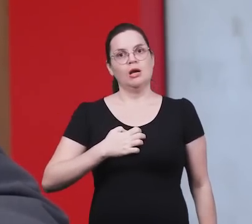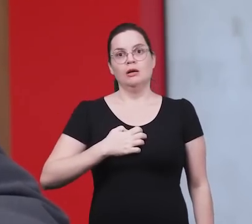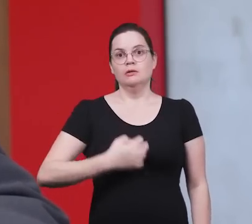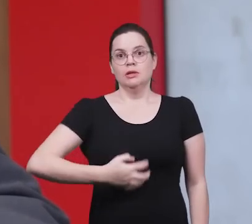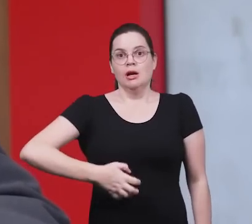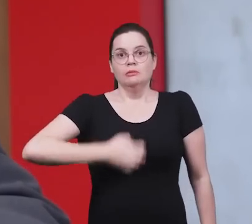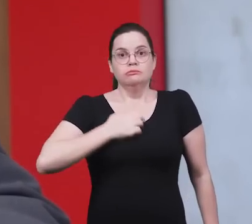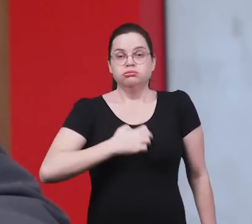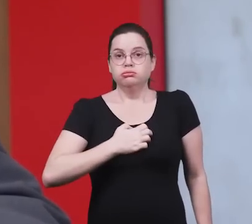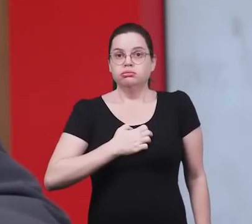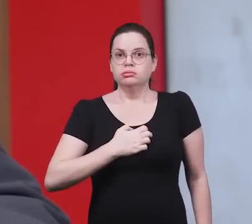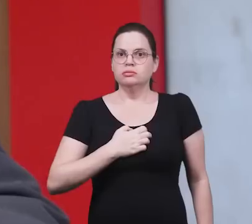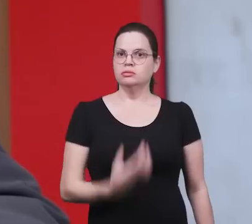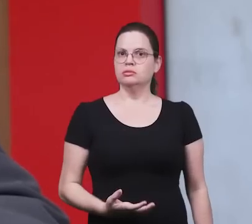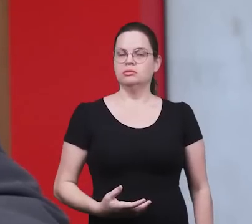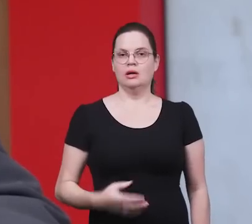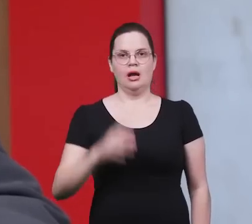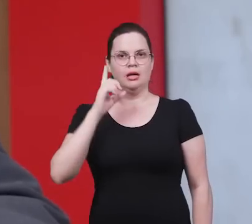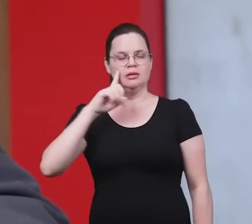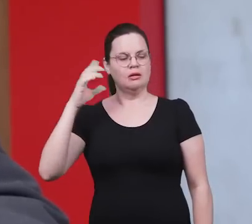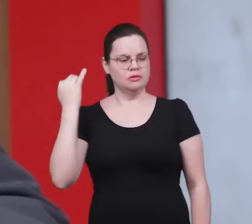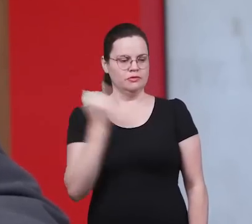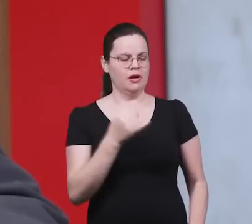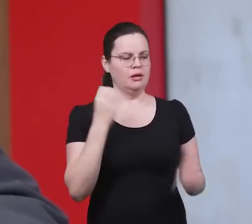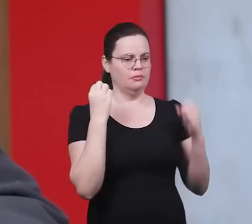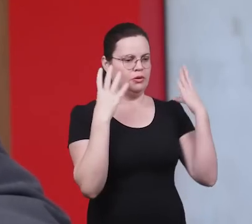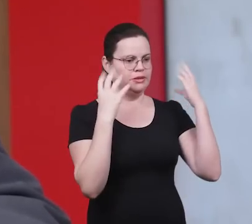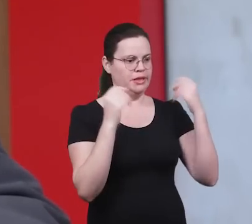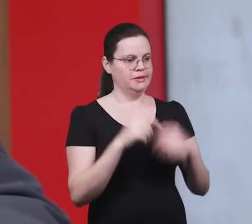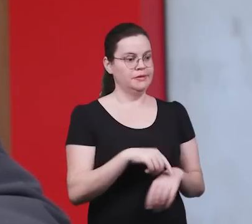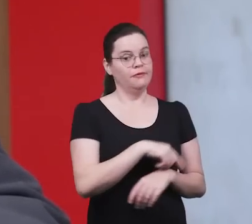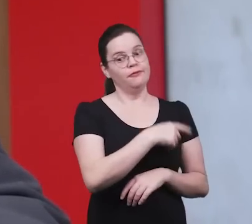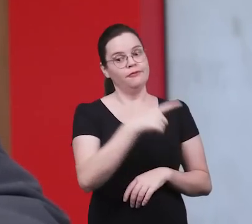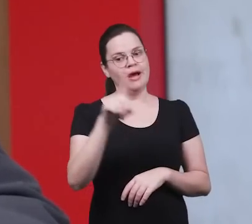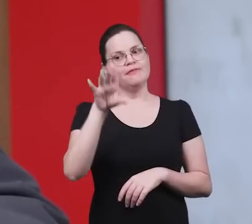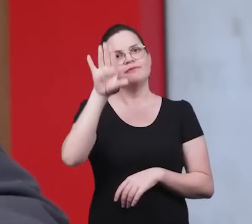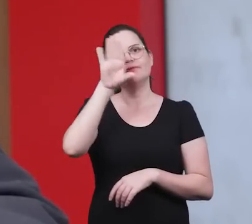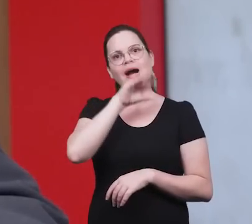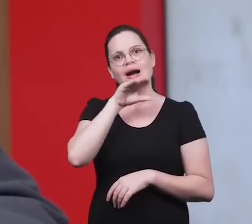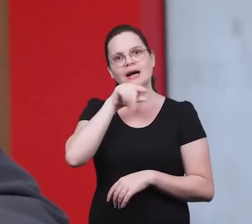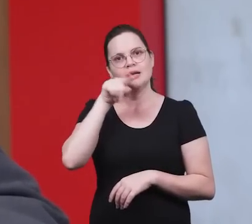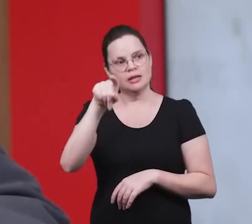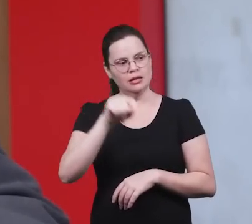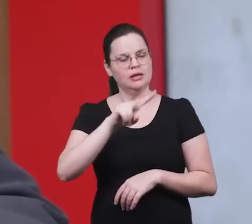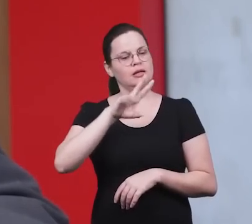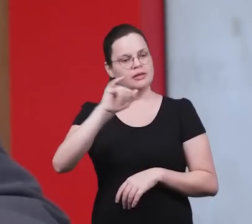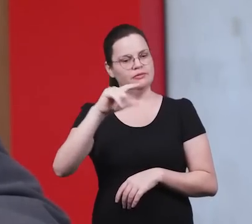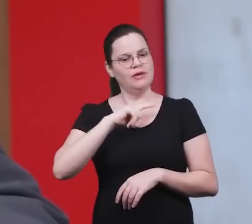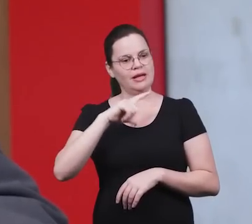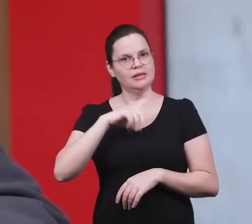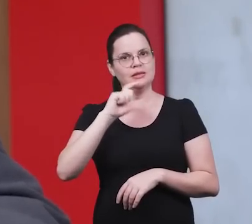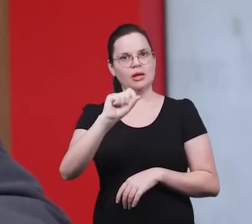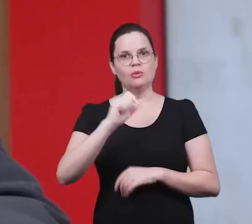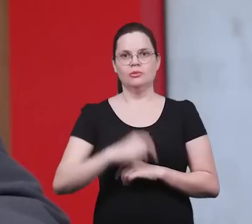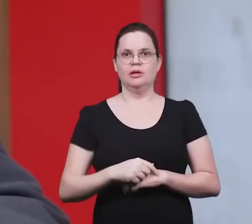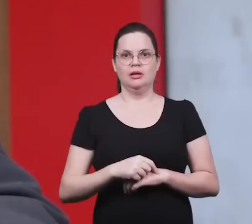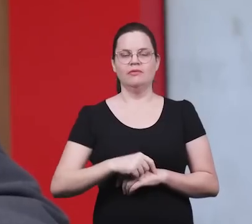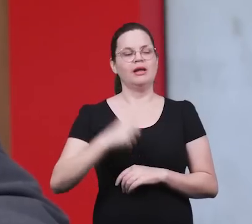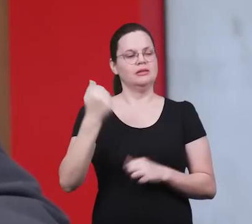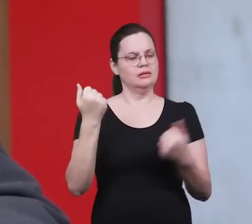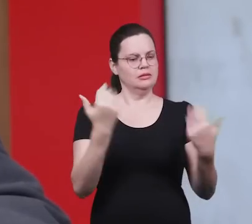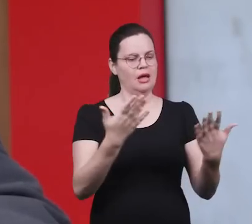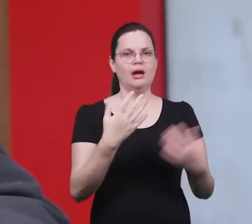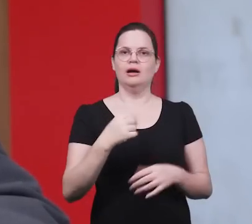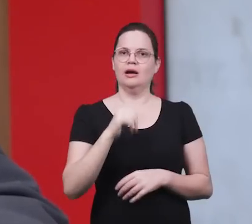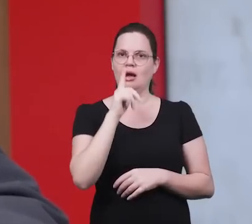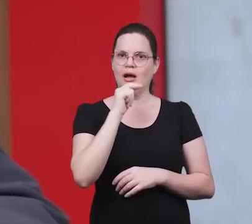irrita. E Deus diz para ele: vai e fala com a rocha e a rocha dará água. Mas Moisés está tão